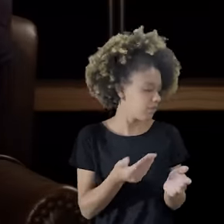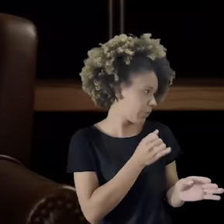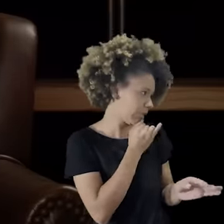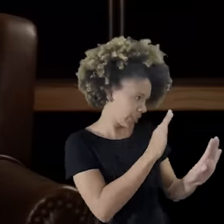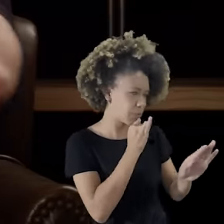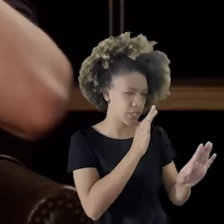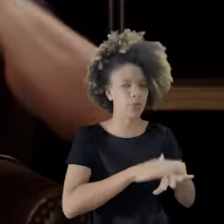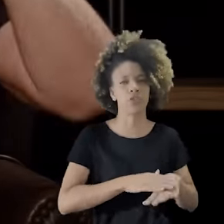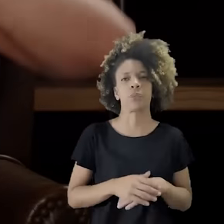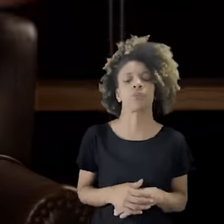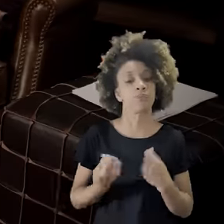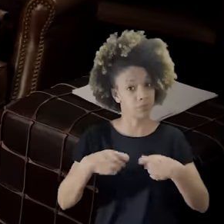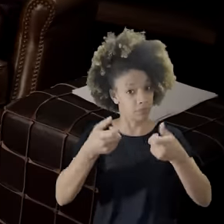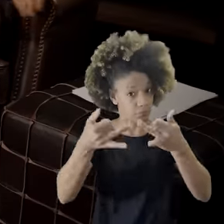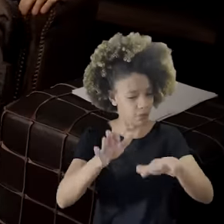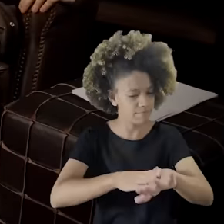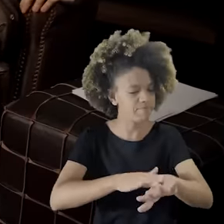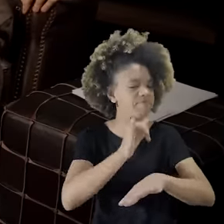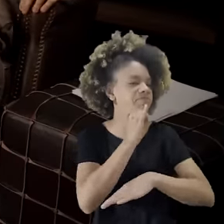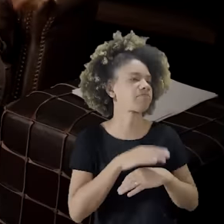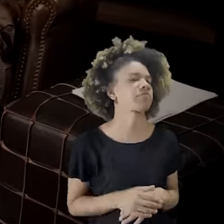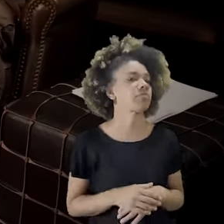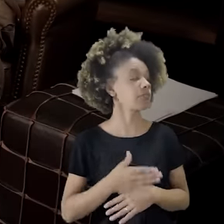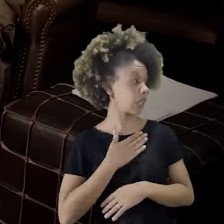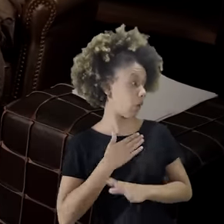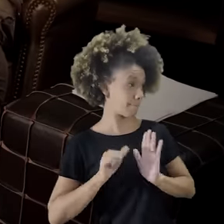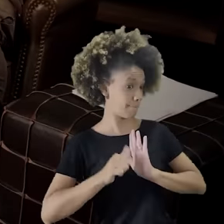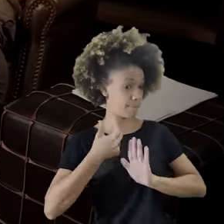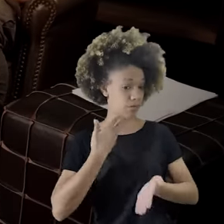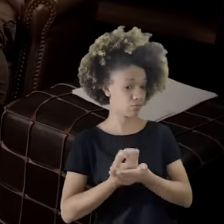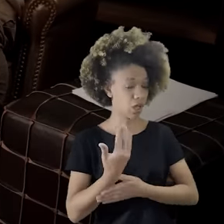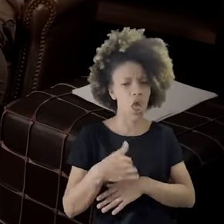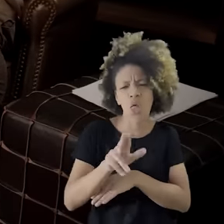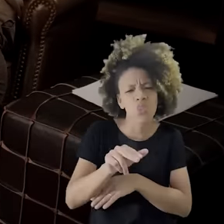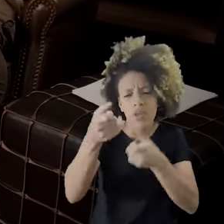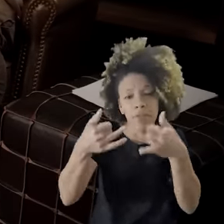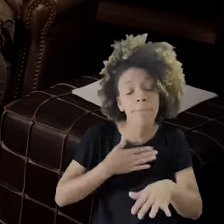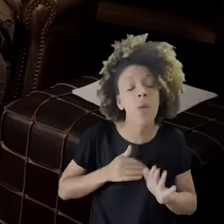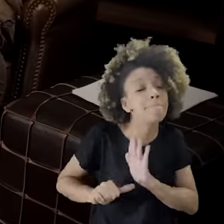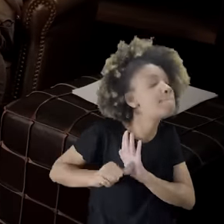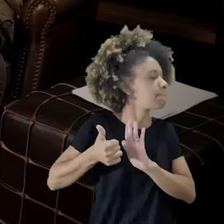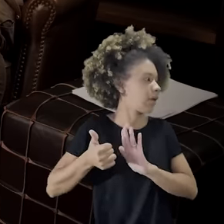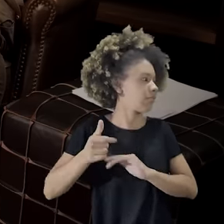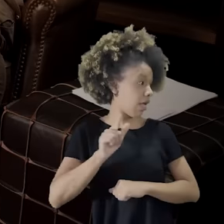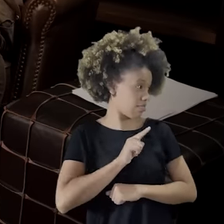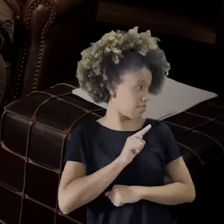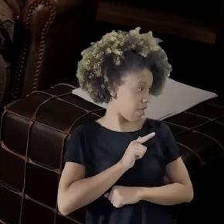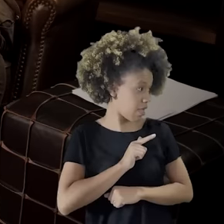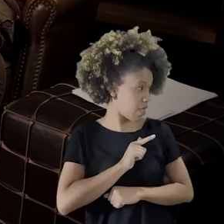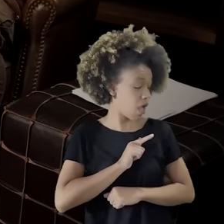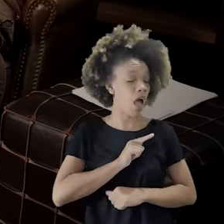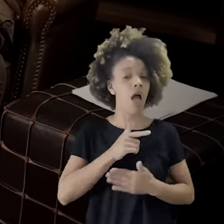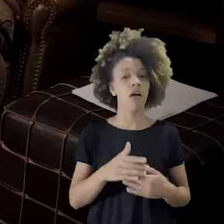assim eu vou dar eu vou dar um exemplo que eu fiz eu preciso falar desse exemplo eu sou o primeiro canal nunca falei isso mas vou falar eu sou o primeiro canal a